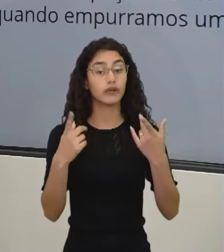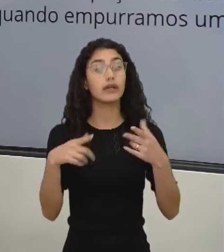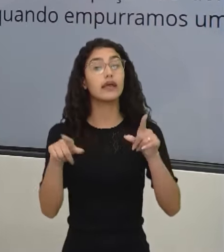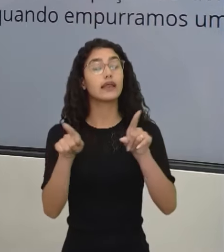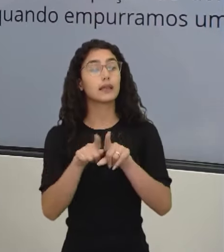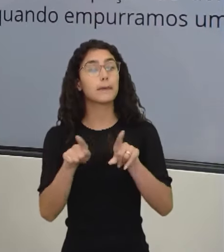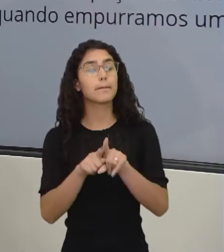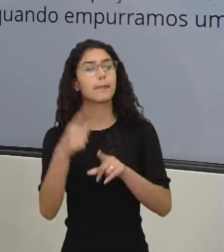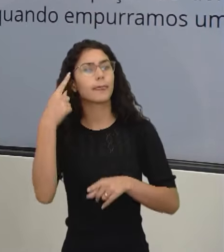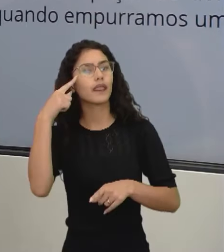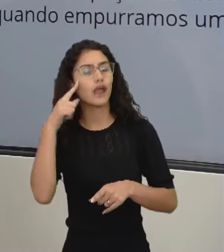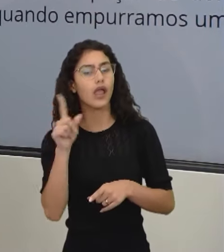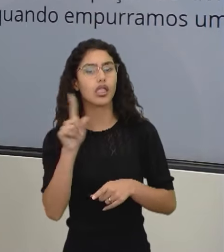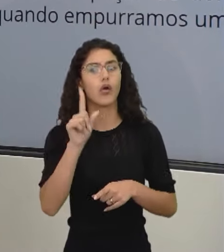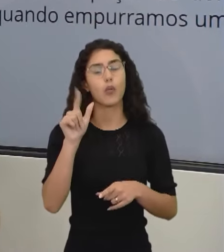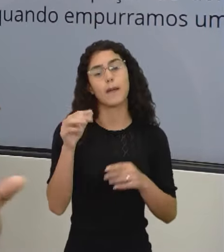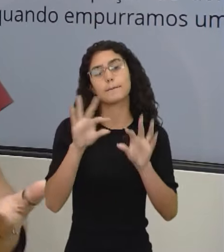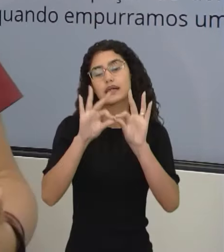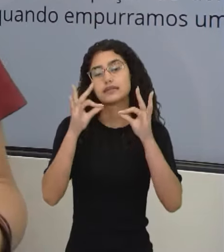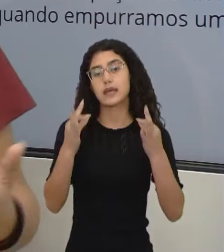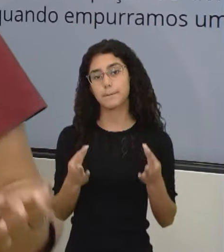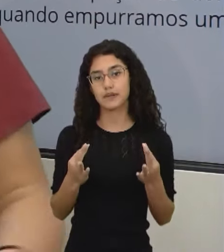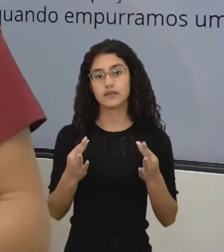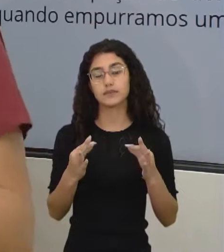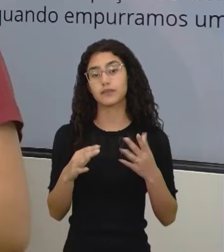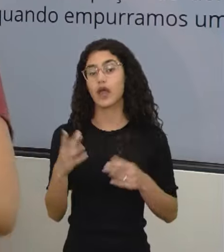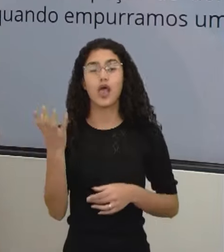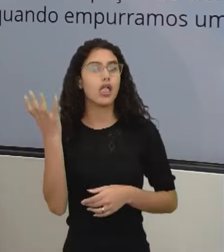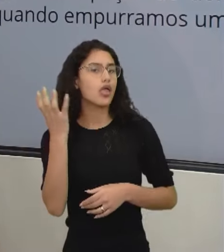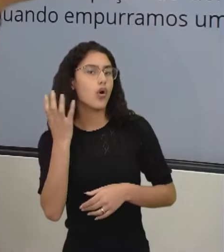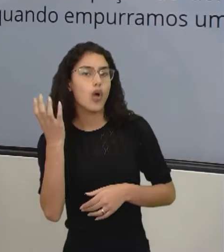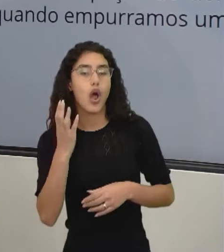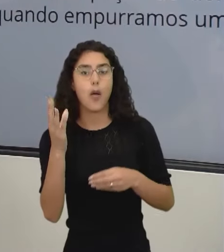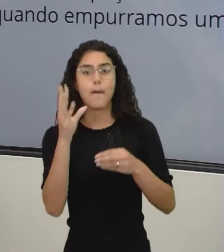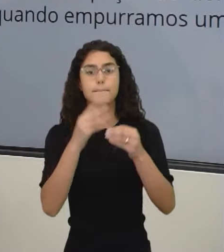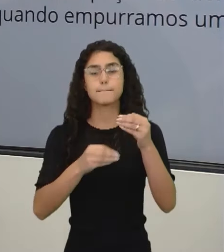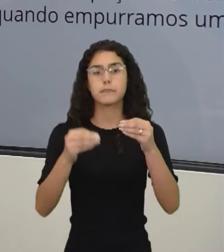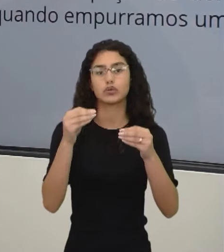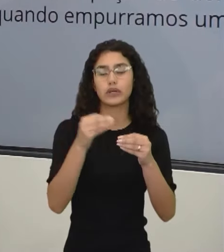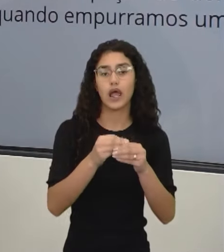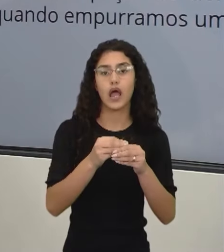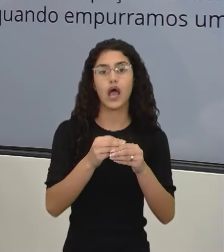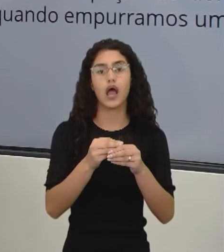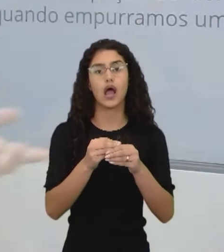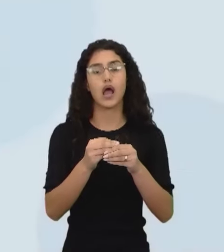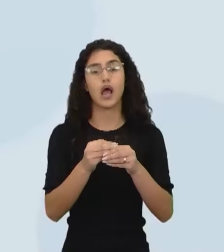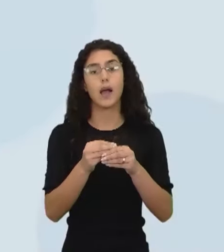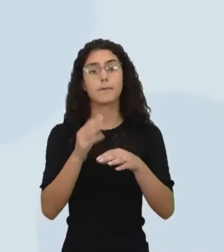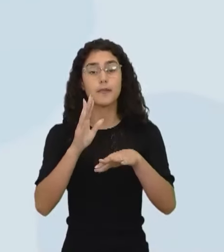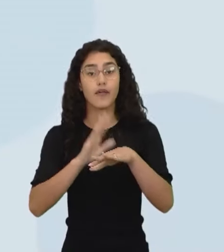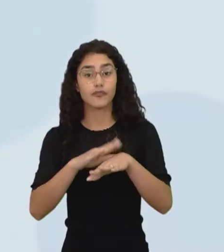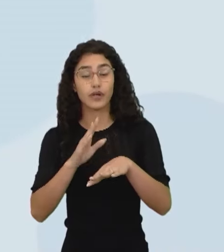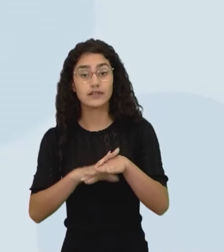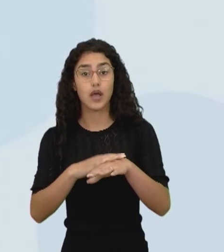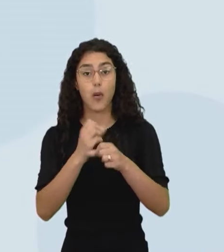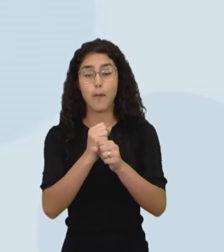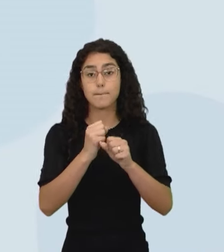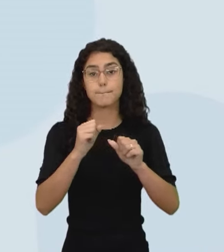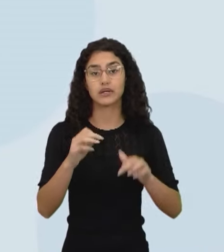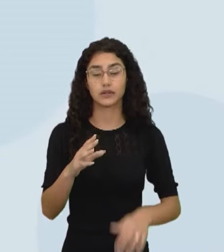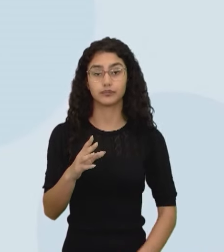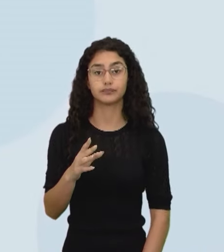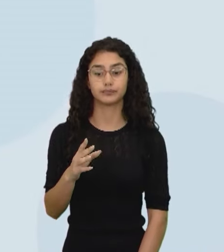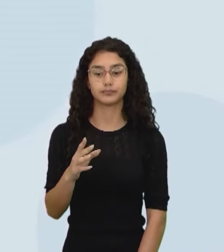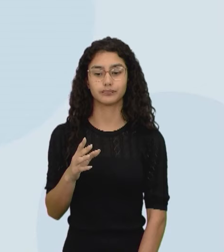que a ideia não é ser algo simples, né? Eu não vou montar uma máquina dessa para fazer um dispenser de